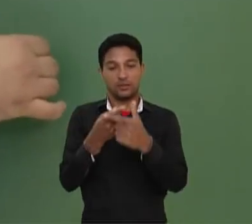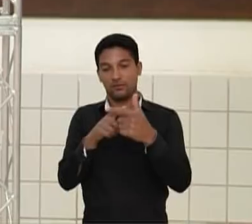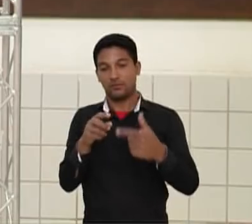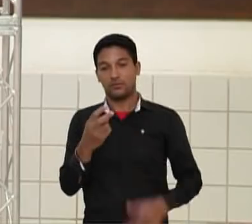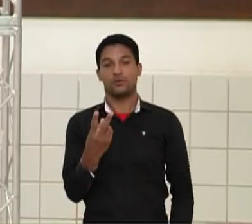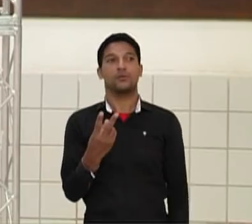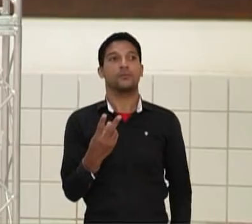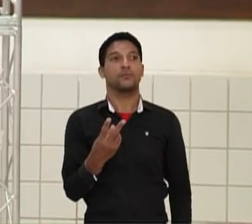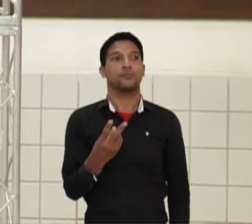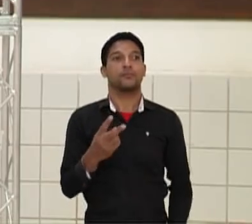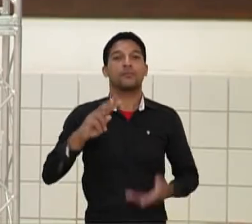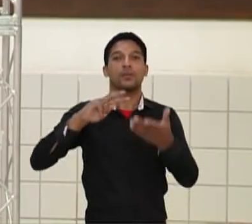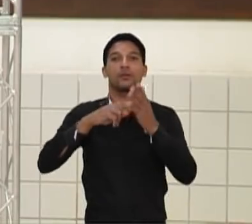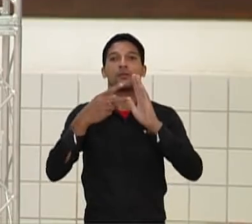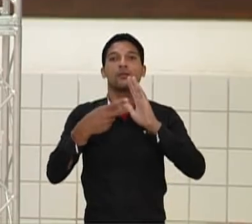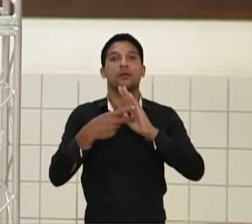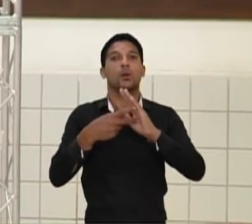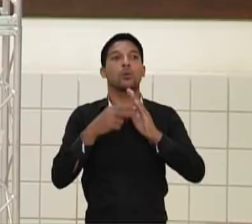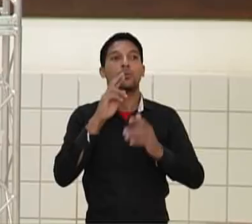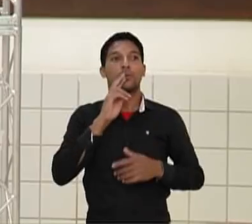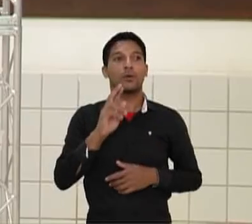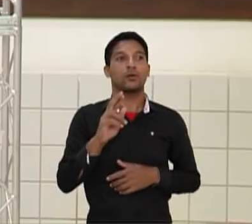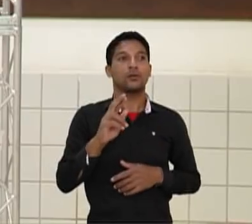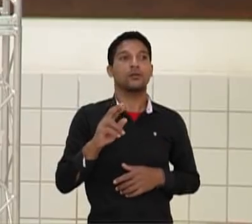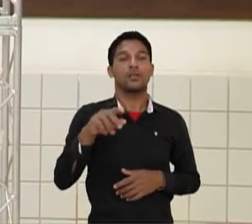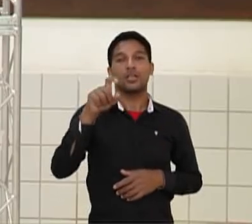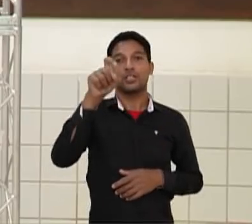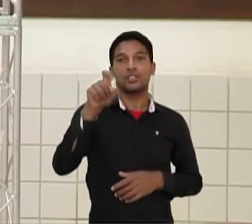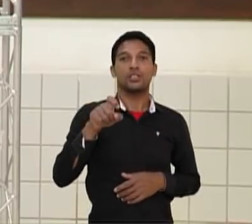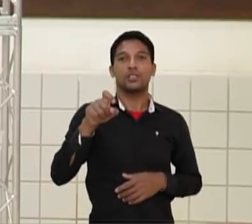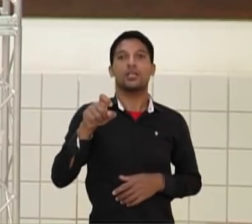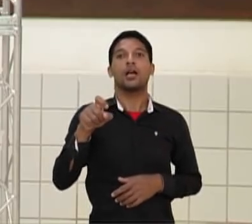Então, aqui eu vou ter o quê? X igual a 25.